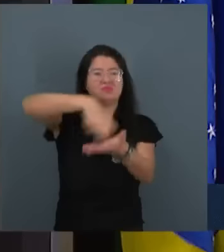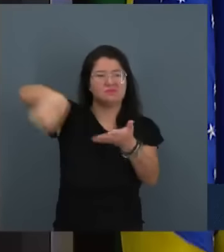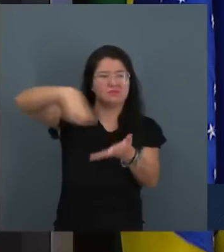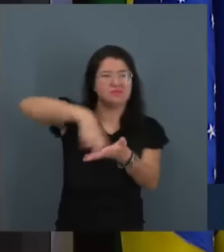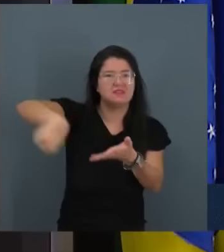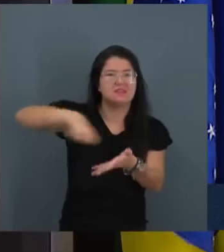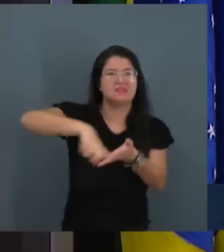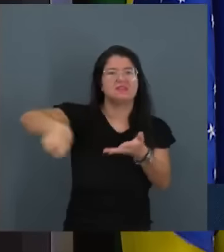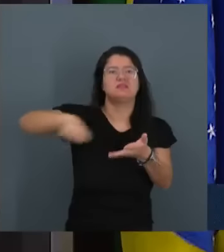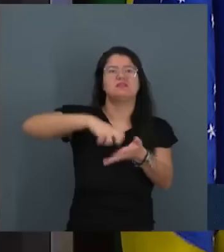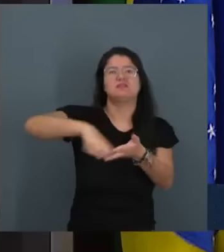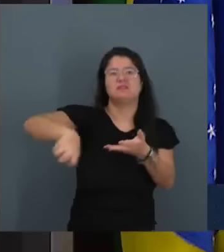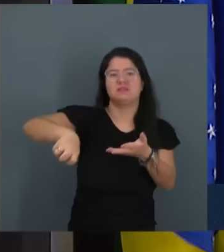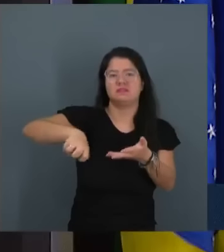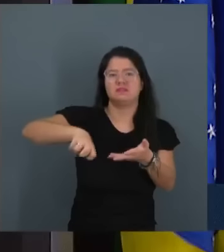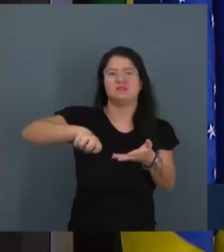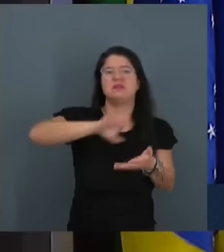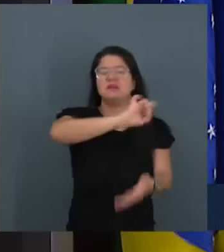você sabia disso?